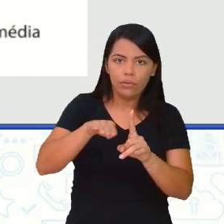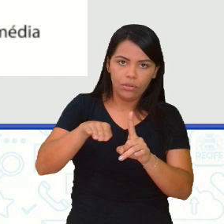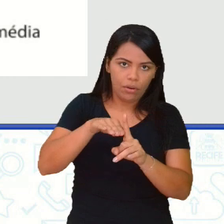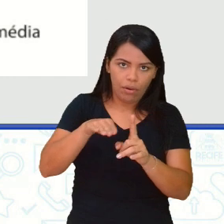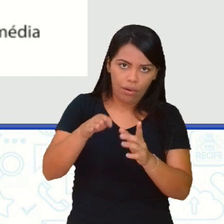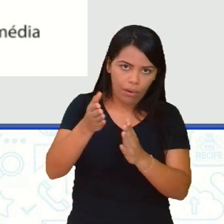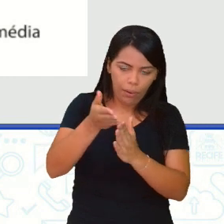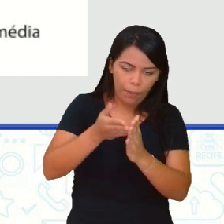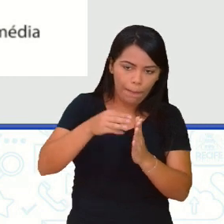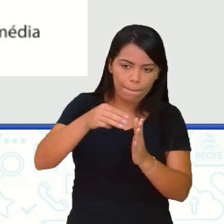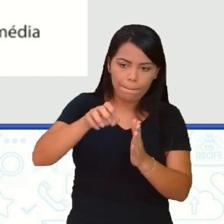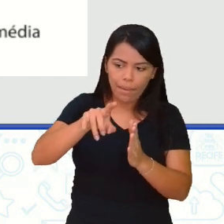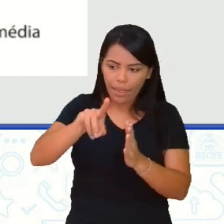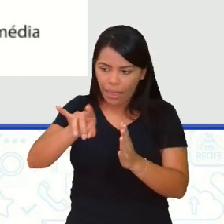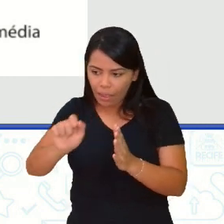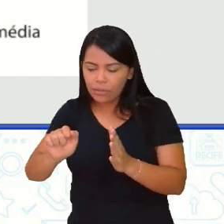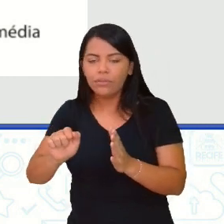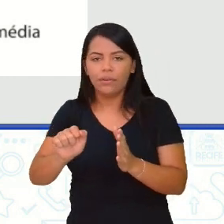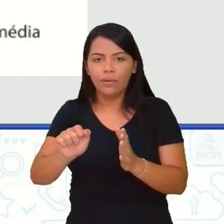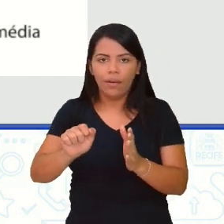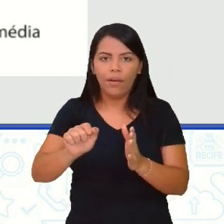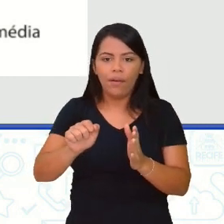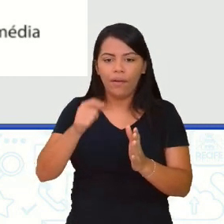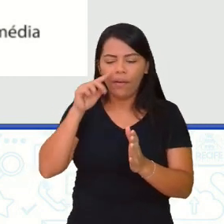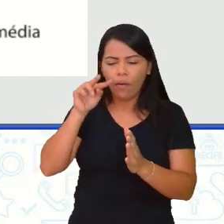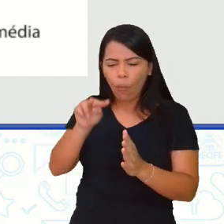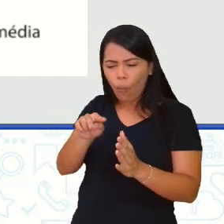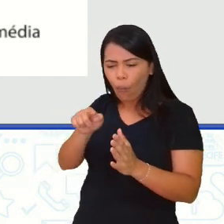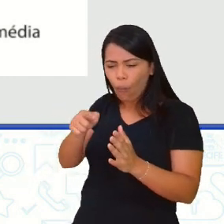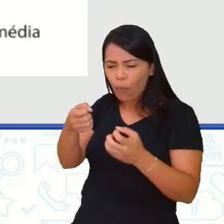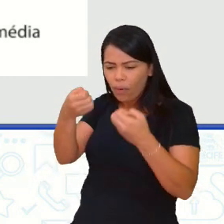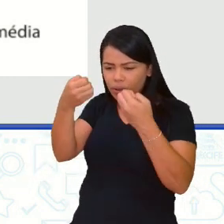nos diz qual é a temperatura, tá?